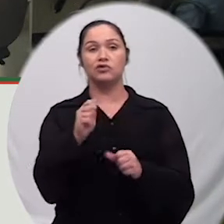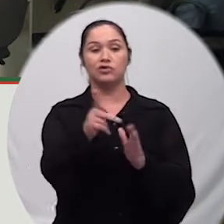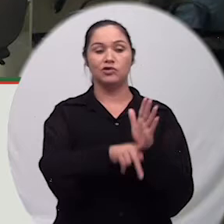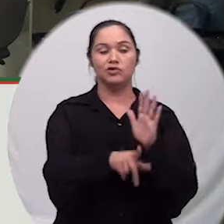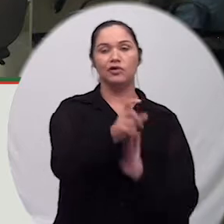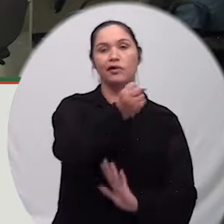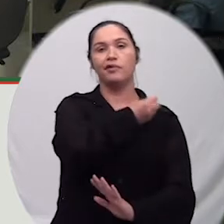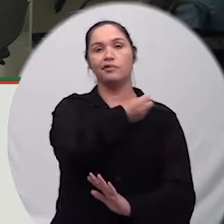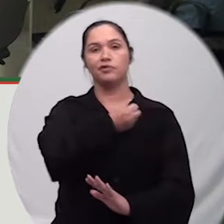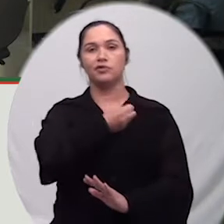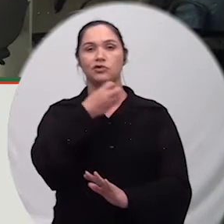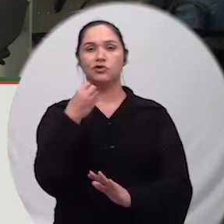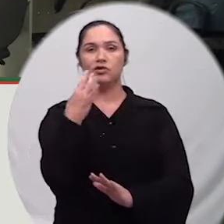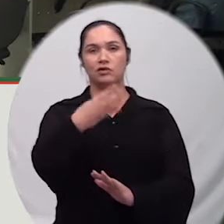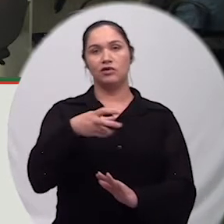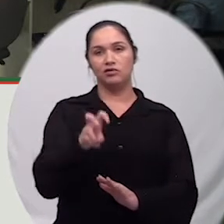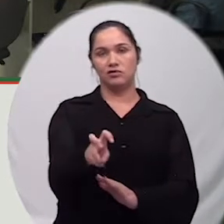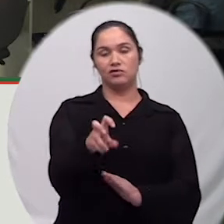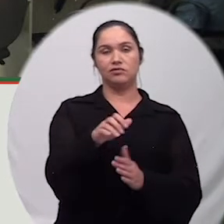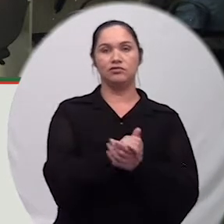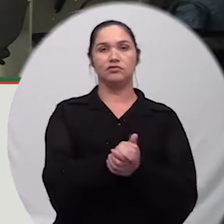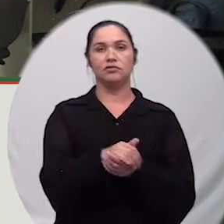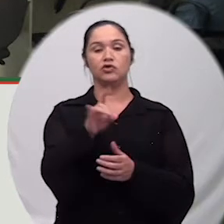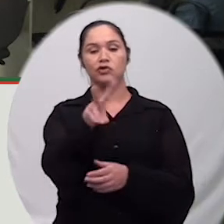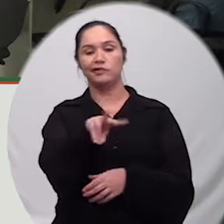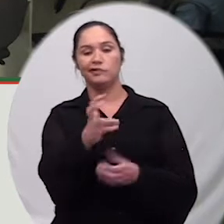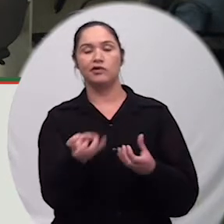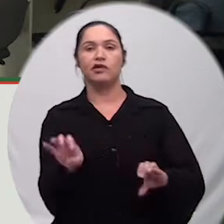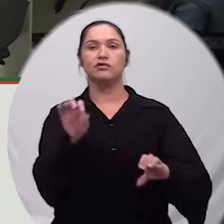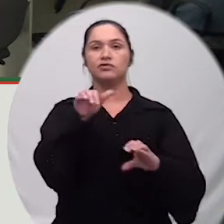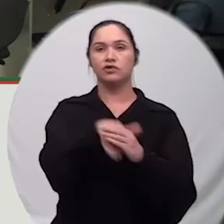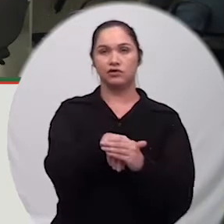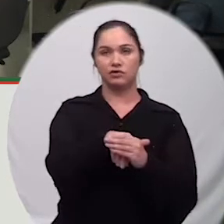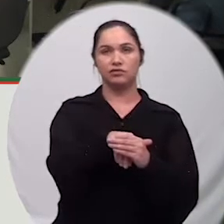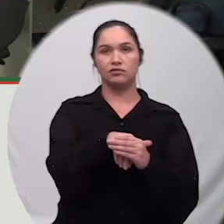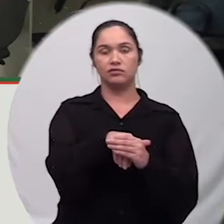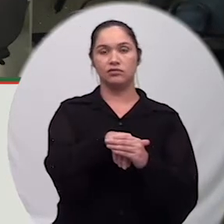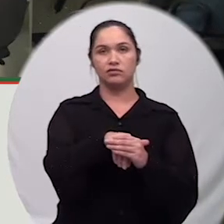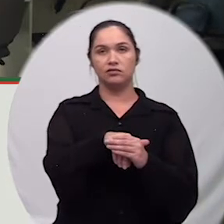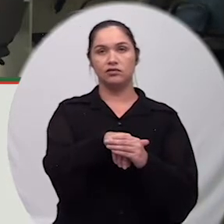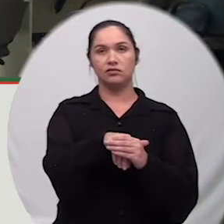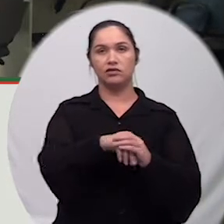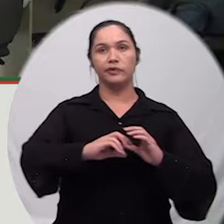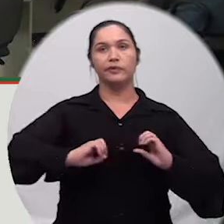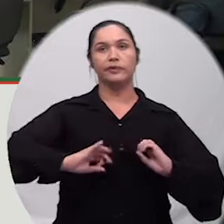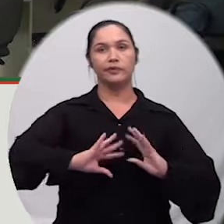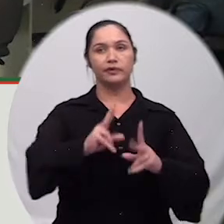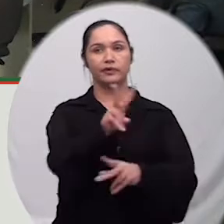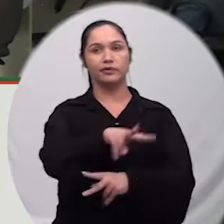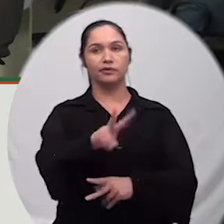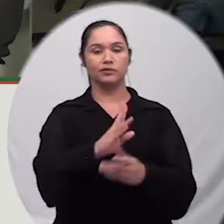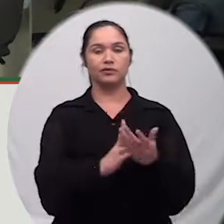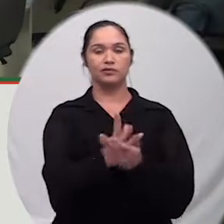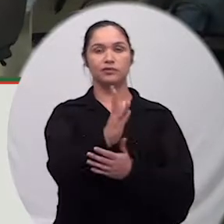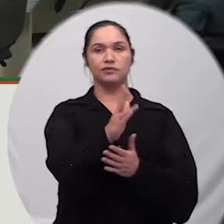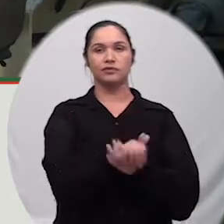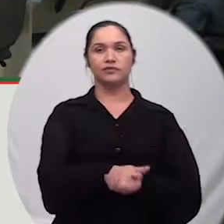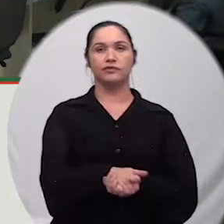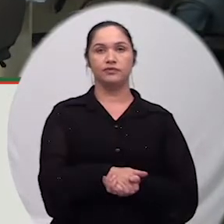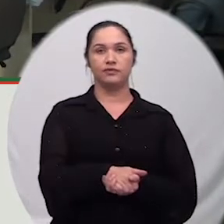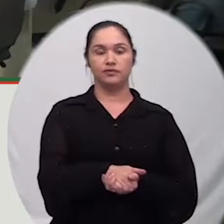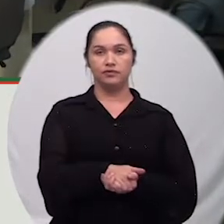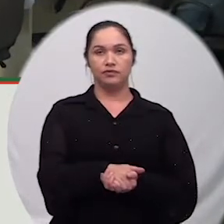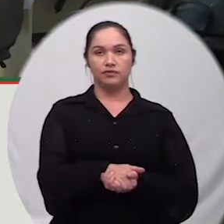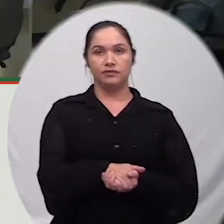PE 045/18. Os contrários se manifestam, favoráveis permaneçam como estão. Aprovado por unanimidade.